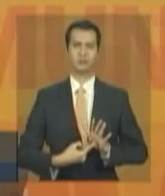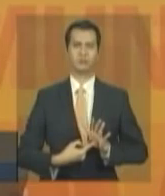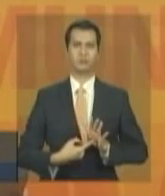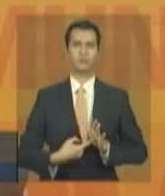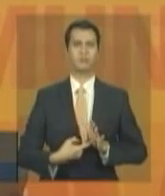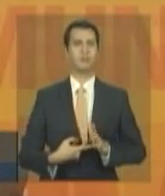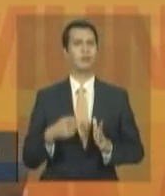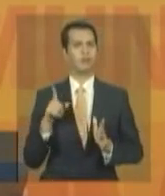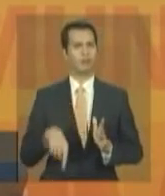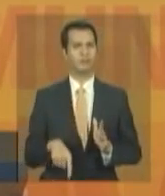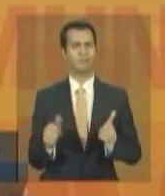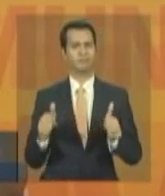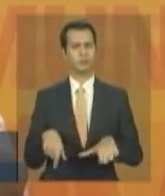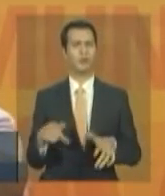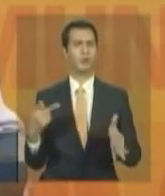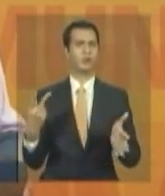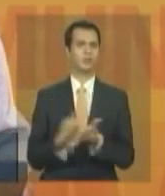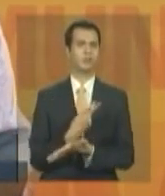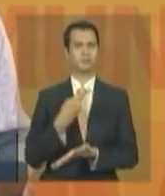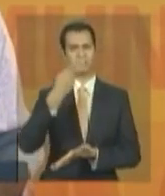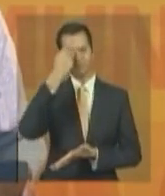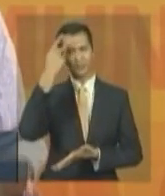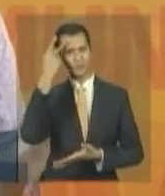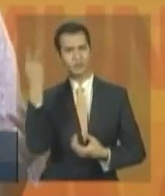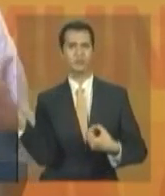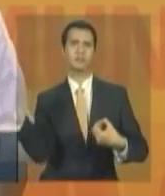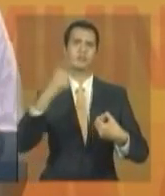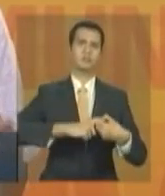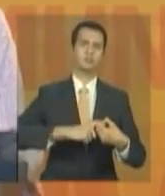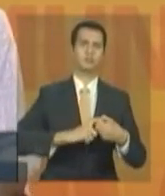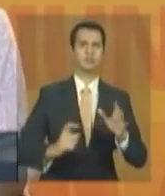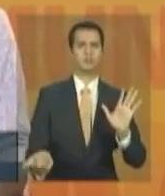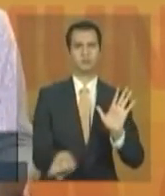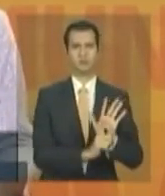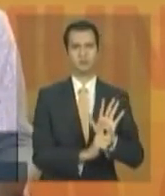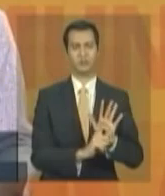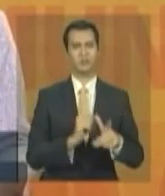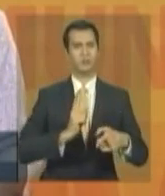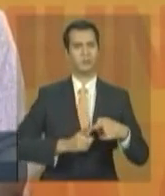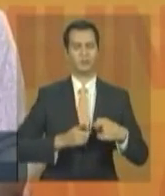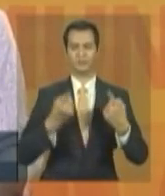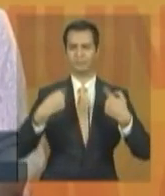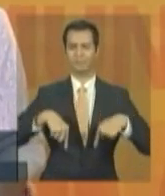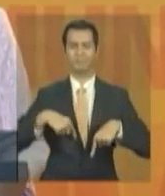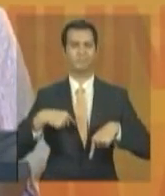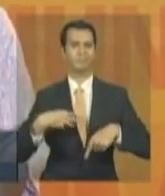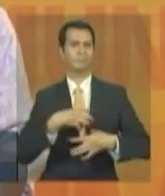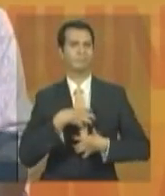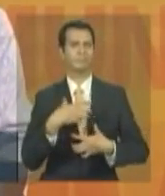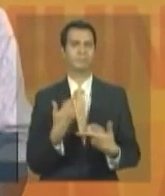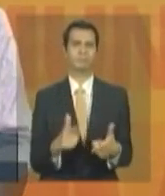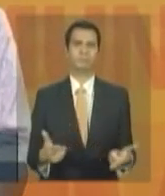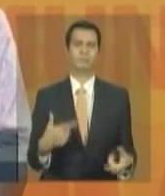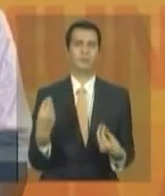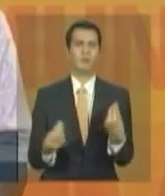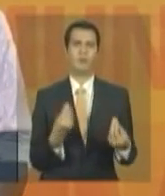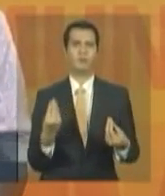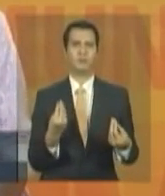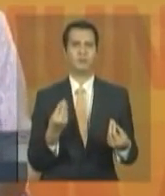essa tragédia humana que leva a pessoa a perder o sentido da sua própria existência e